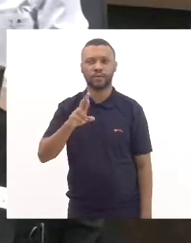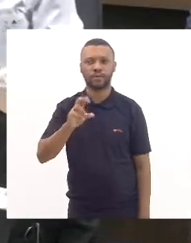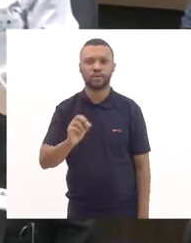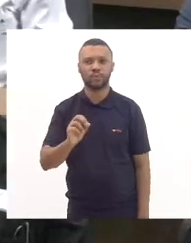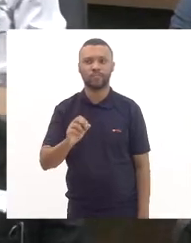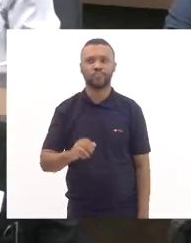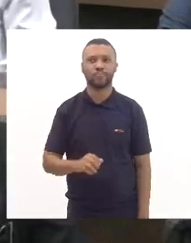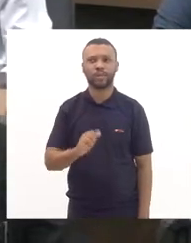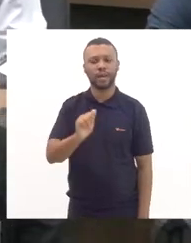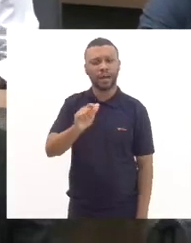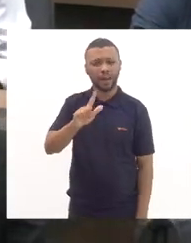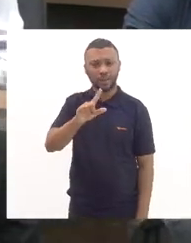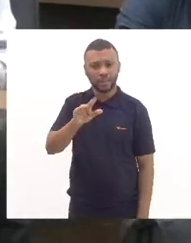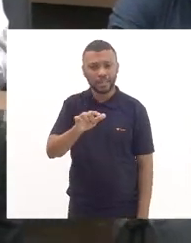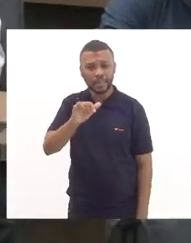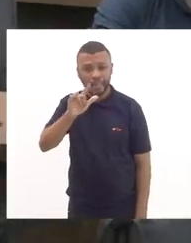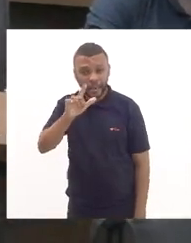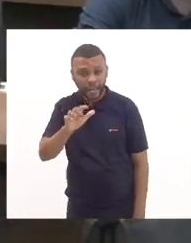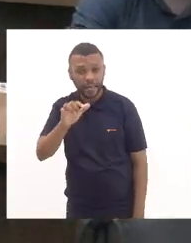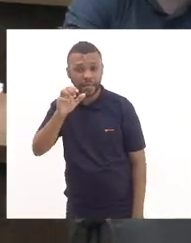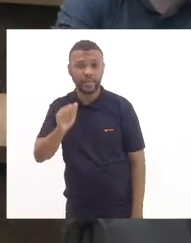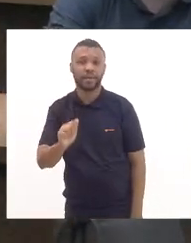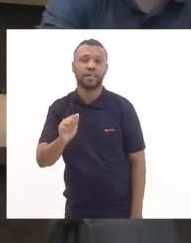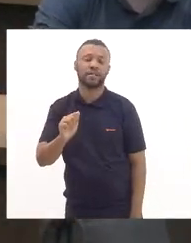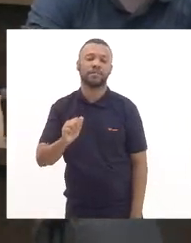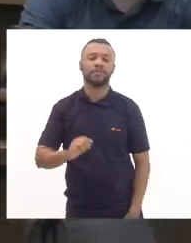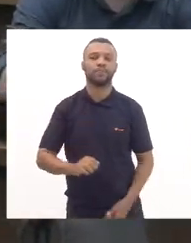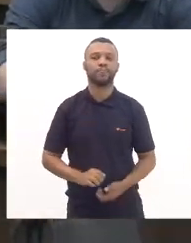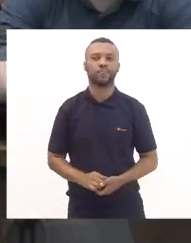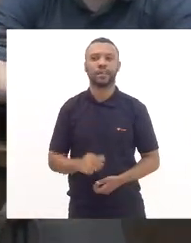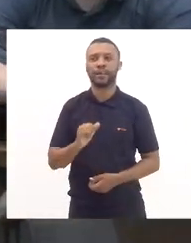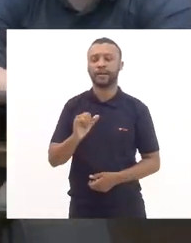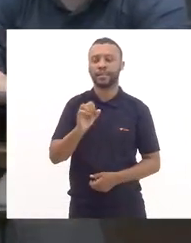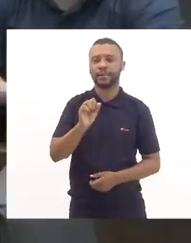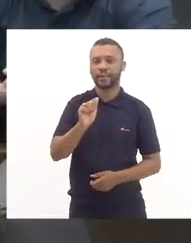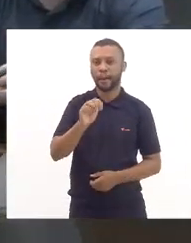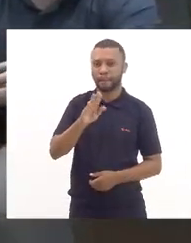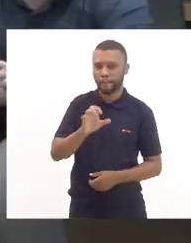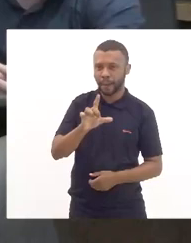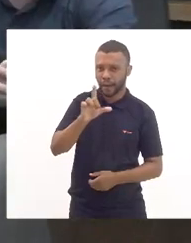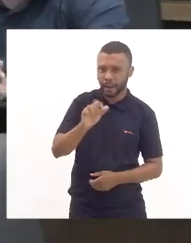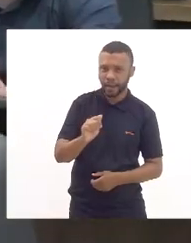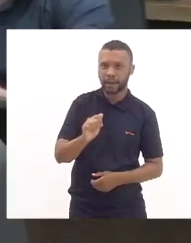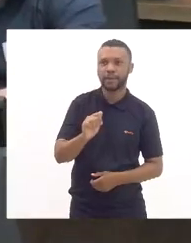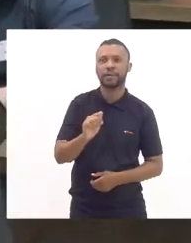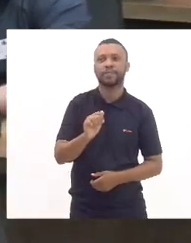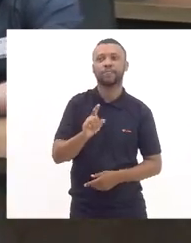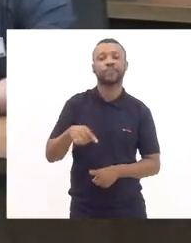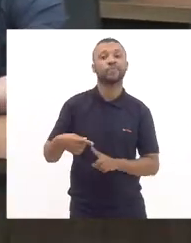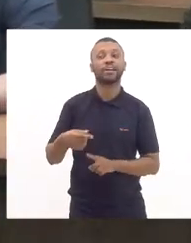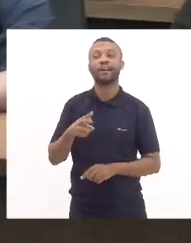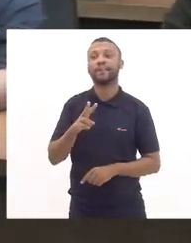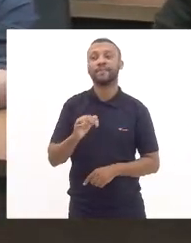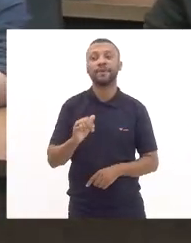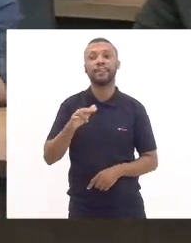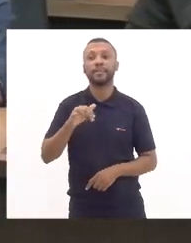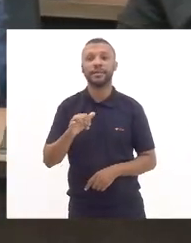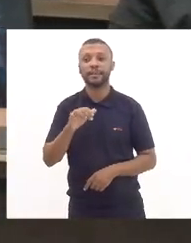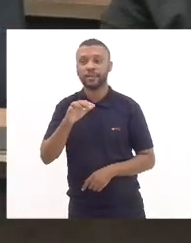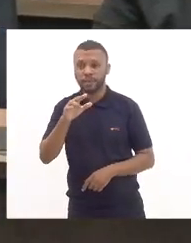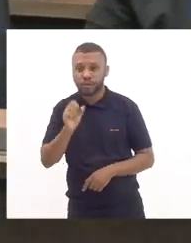Auxileia Ferreira Mariano Rocha, Isabela Santos de Oliveira Dutra, Vinícius Medeiro Fernandes da